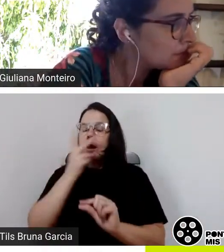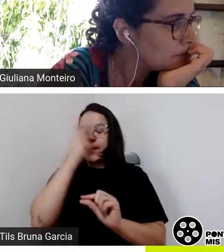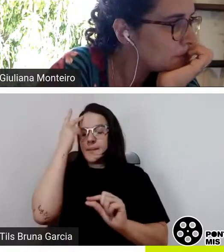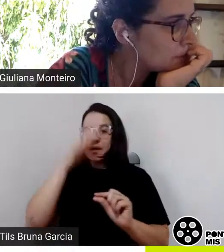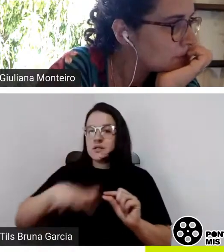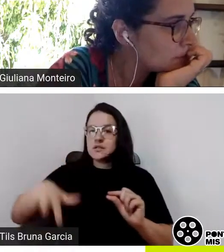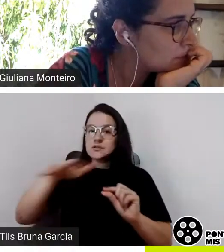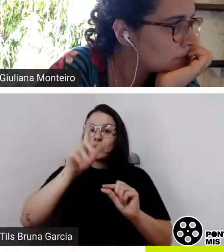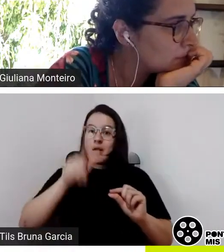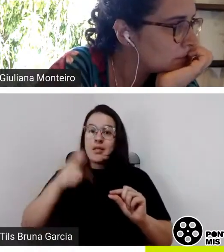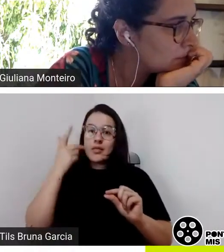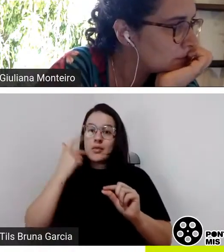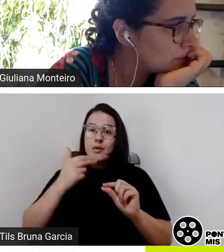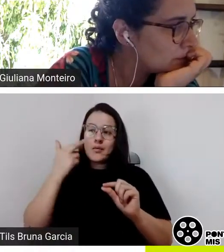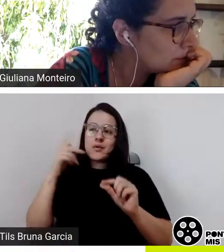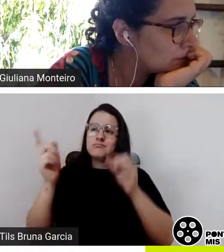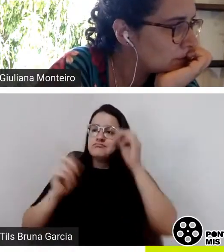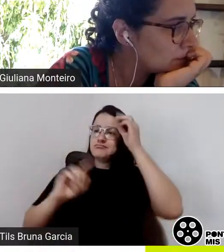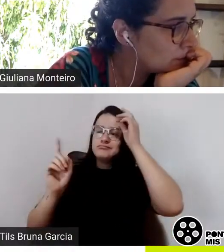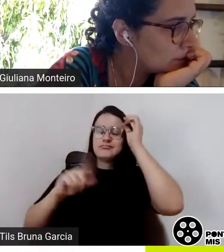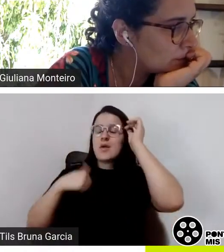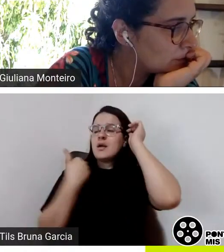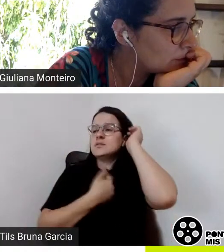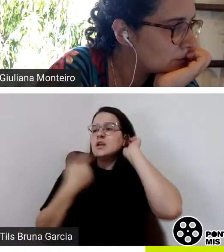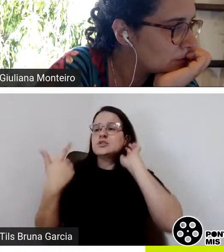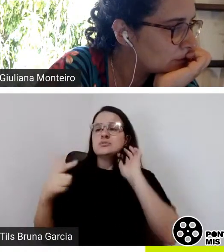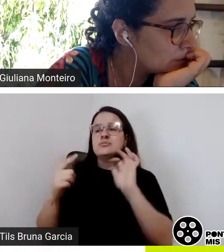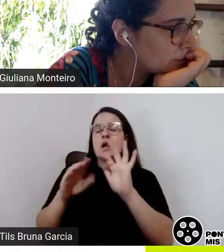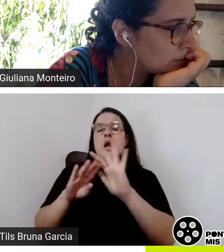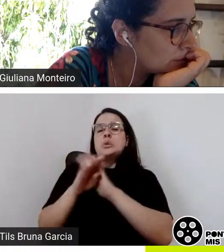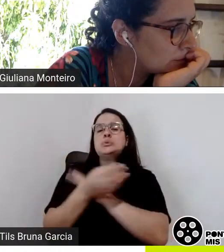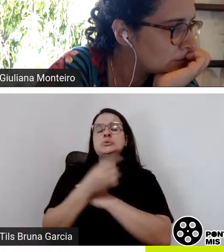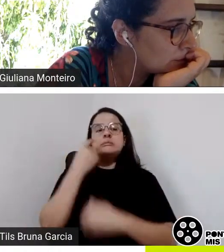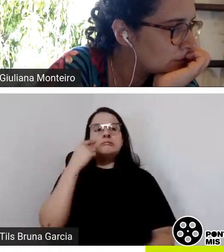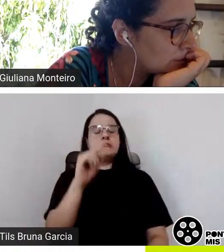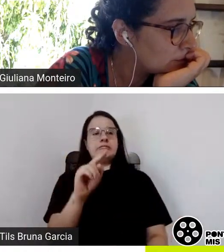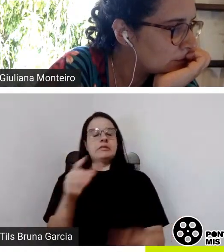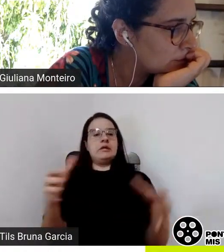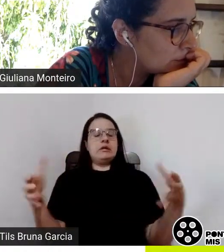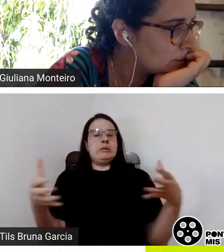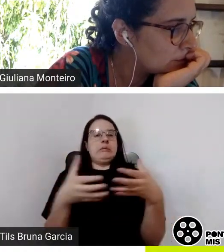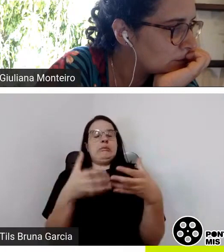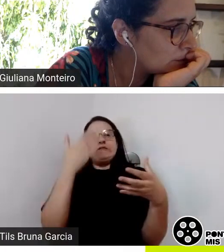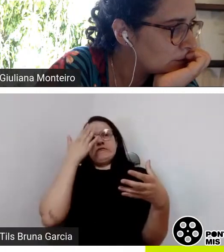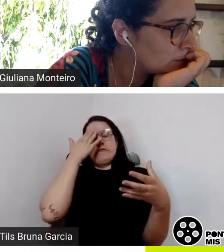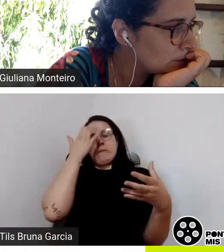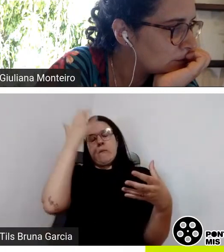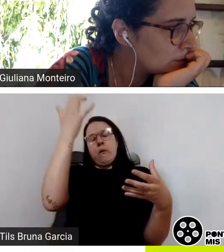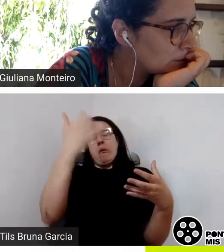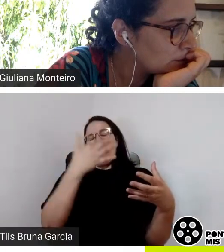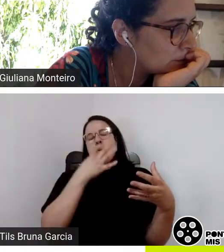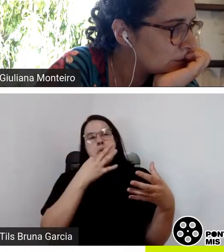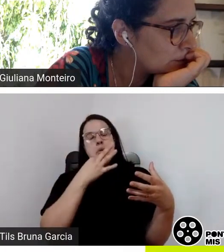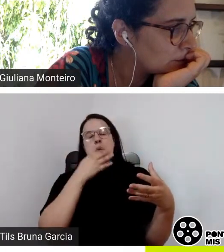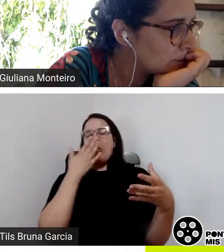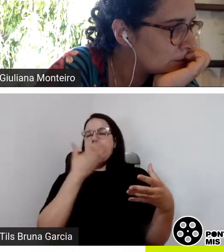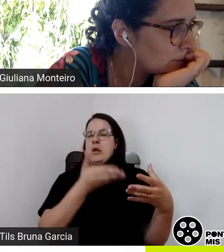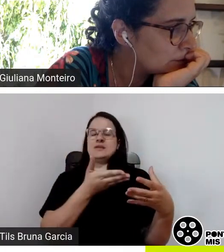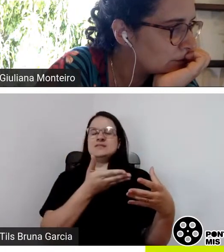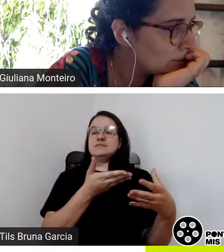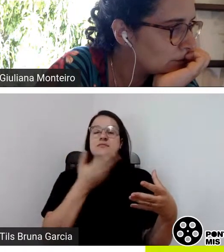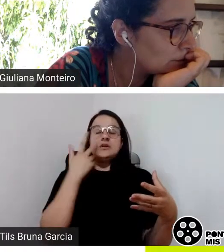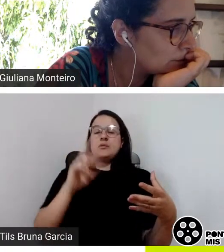coisa comum que a gente está acostumado a ver um grande elenco, vários atores conhecidos ali, né? Uhum.